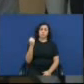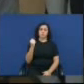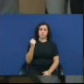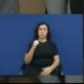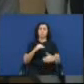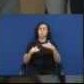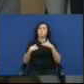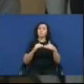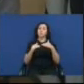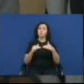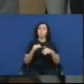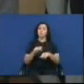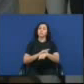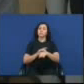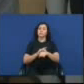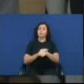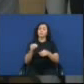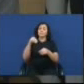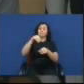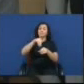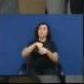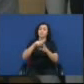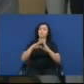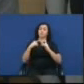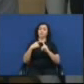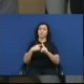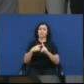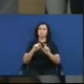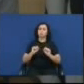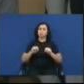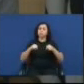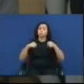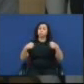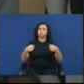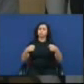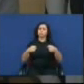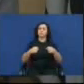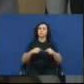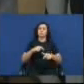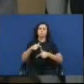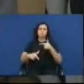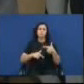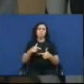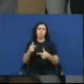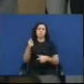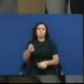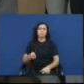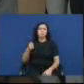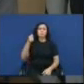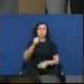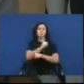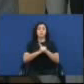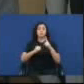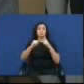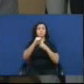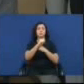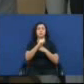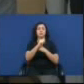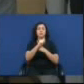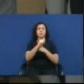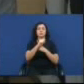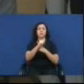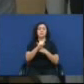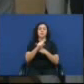o movimento negro dentro da Igreja Católica se fortaleceu em suas linhas de pastorais sociais com a campanha